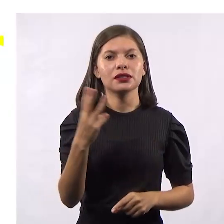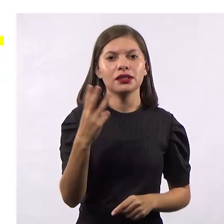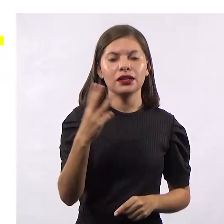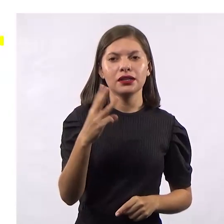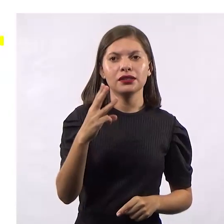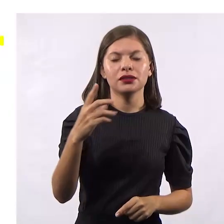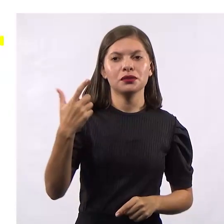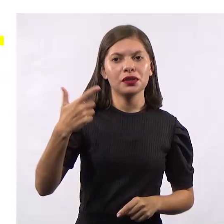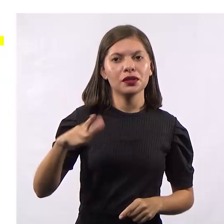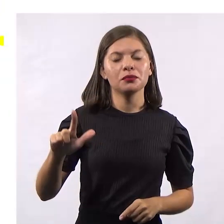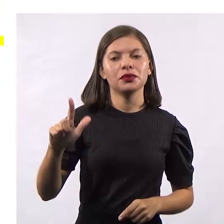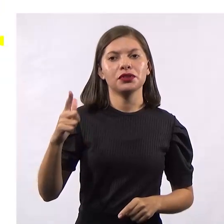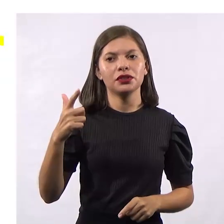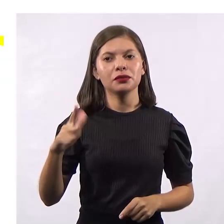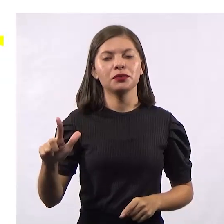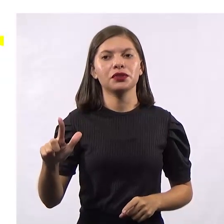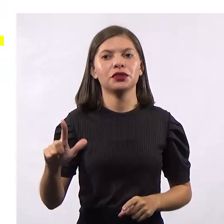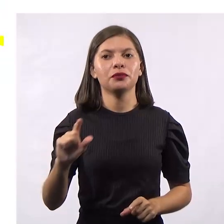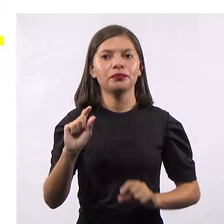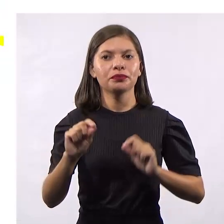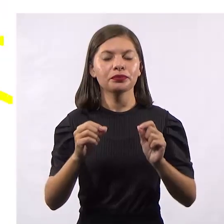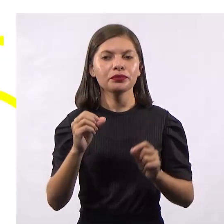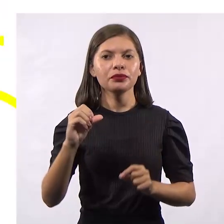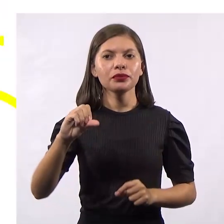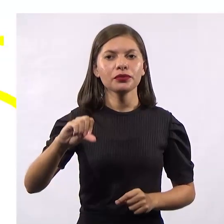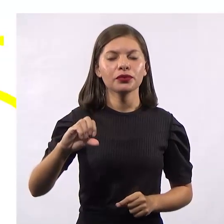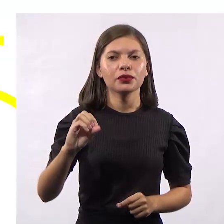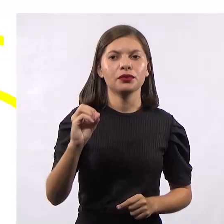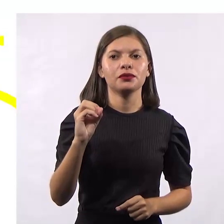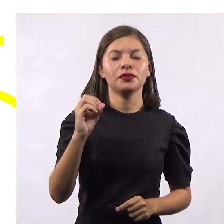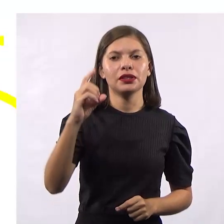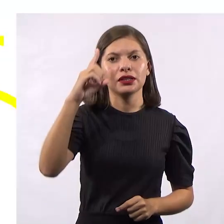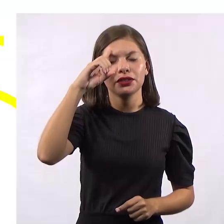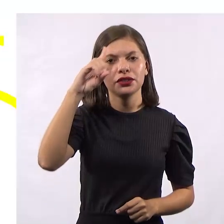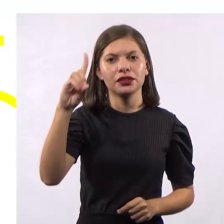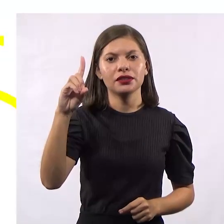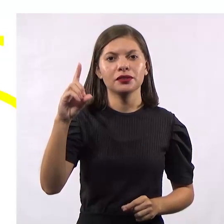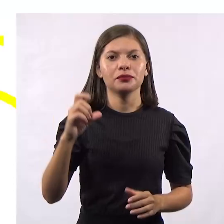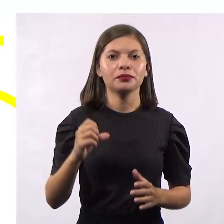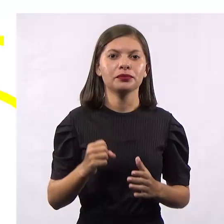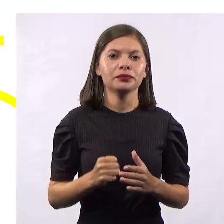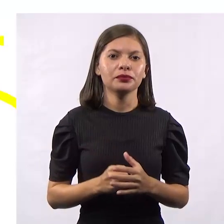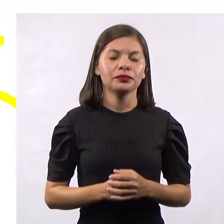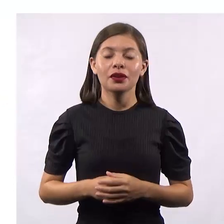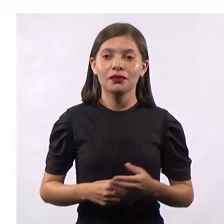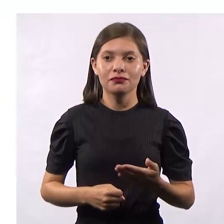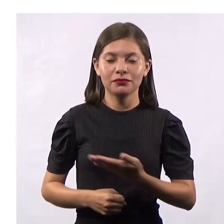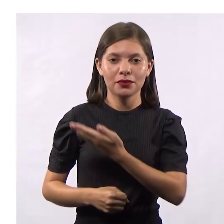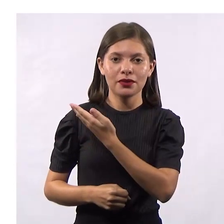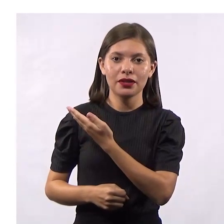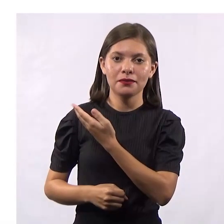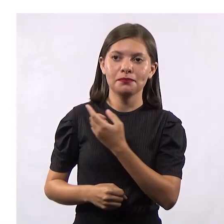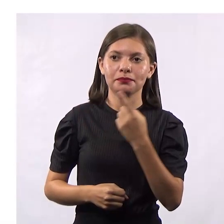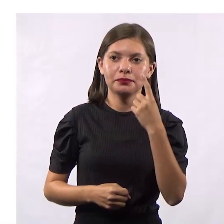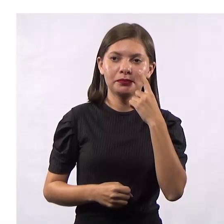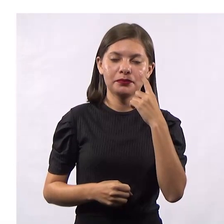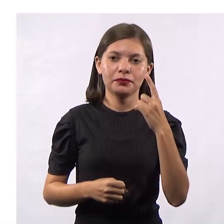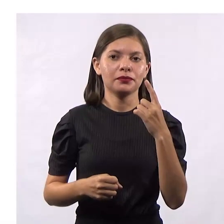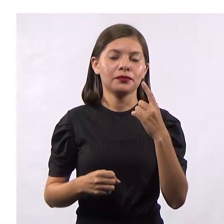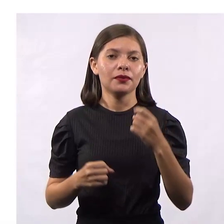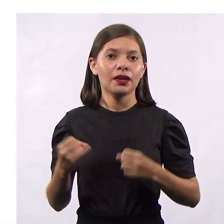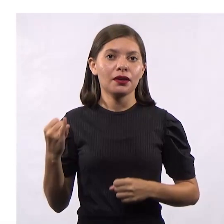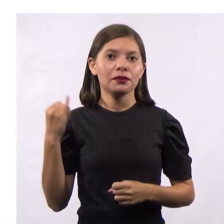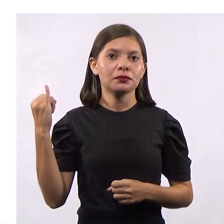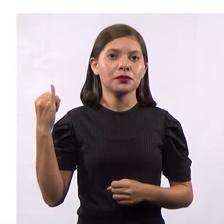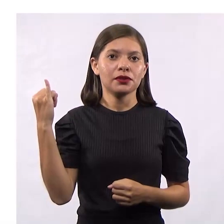3 meses ou de repetidas suspensões que totalizem 90 dias úteis, tá bom? Olha aí,